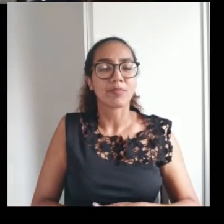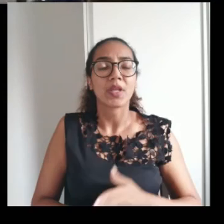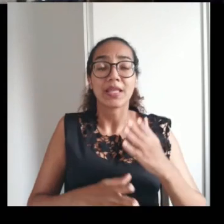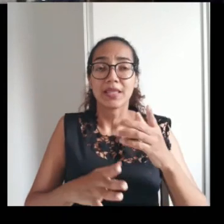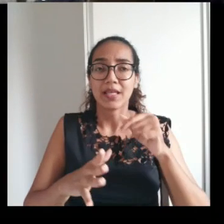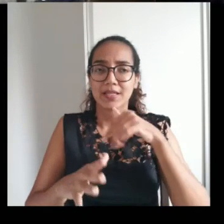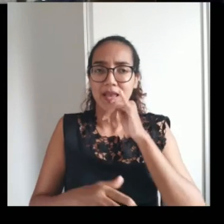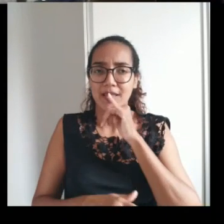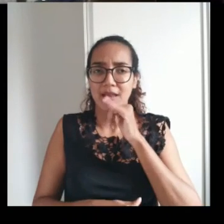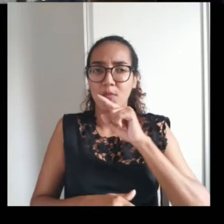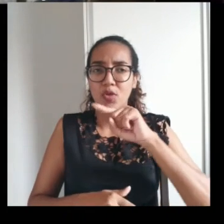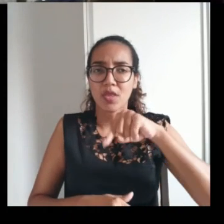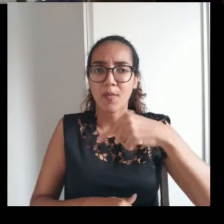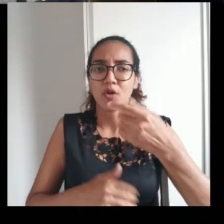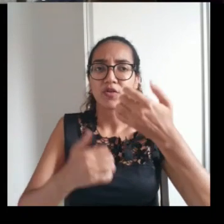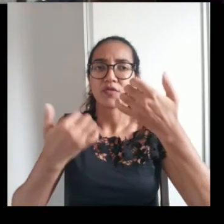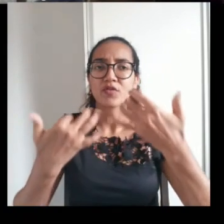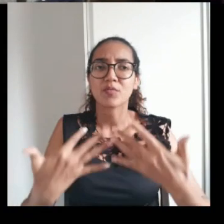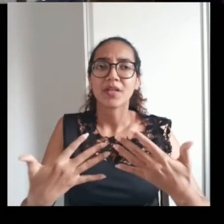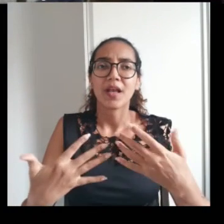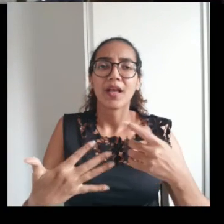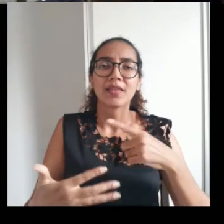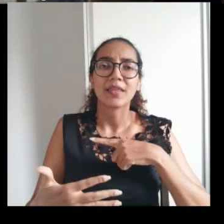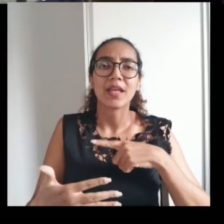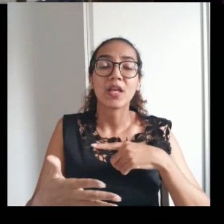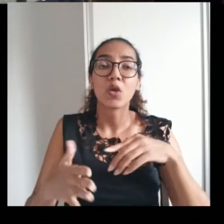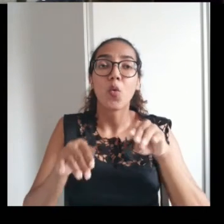chamado singleton, assim, ó.